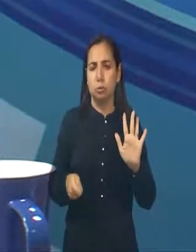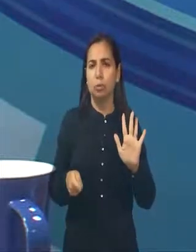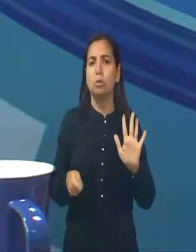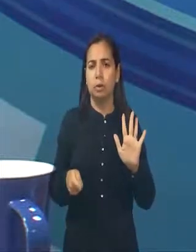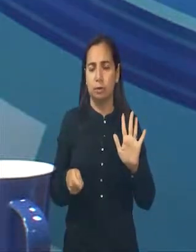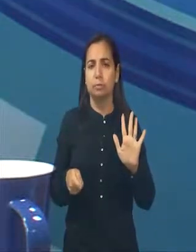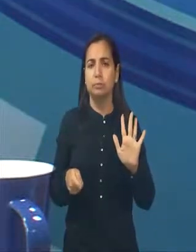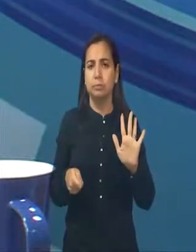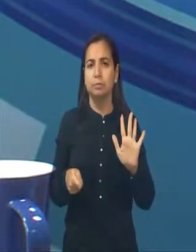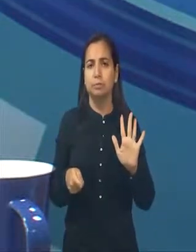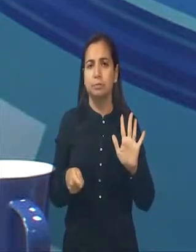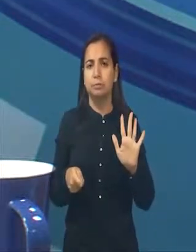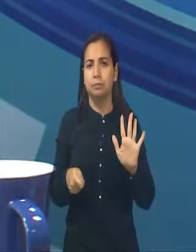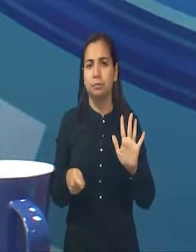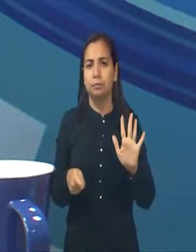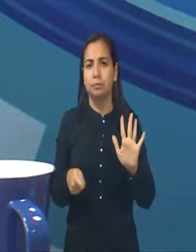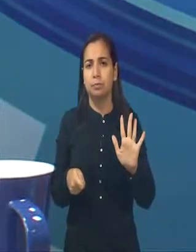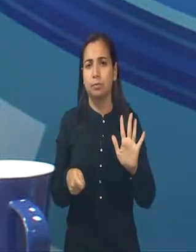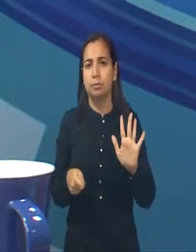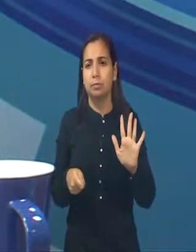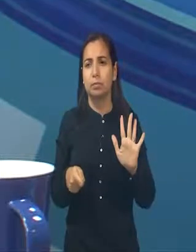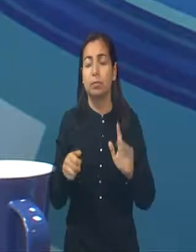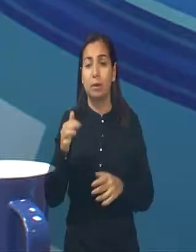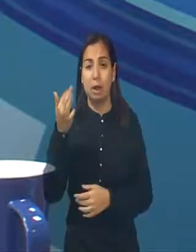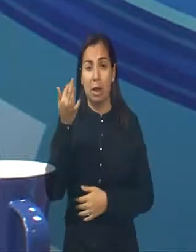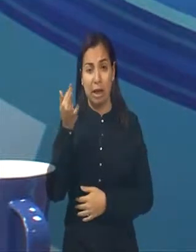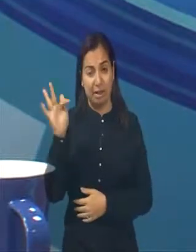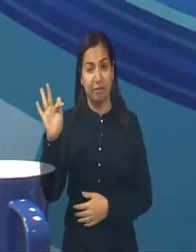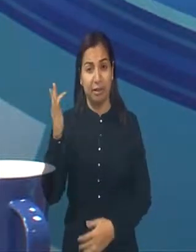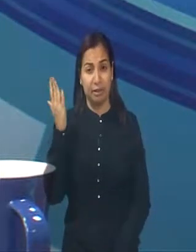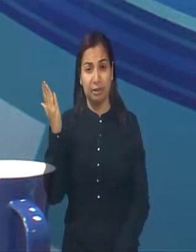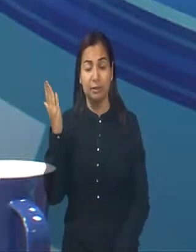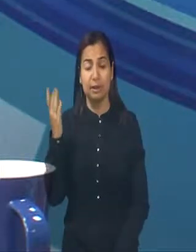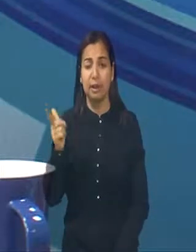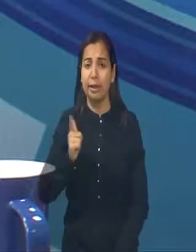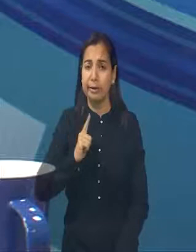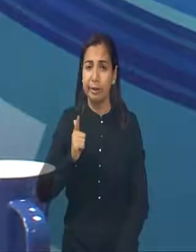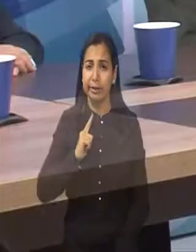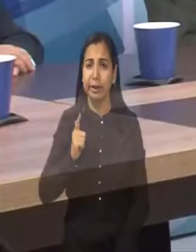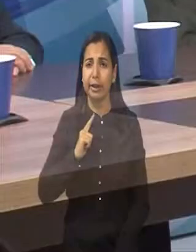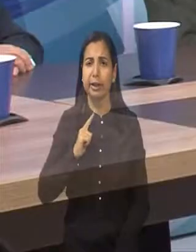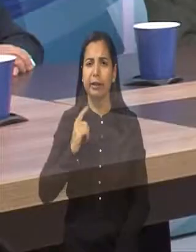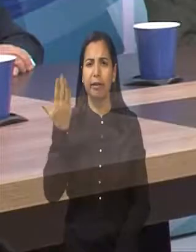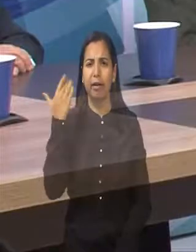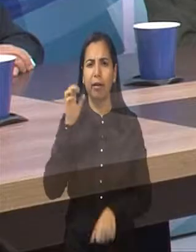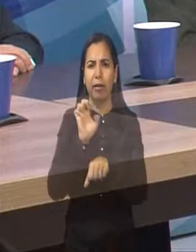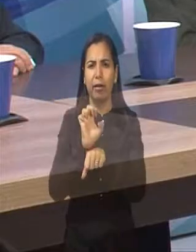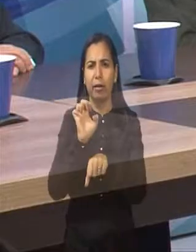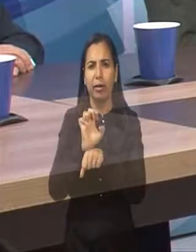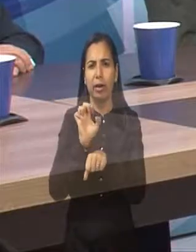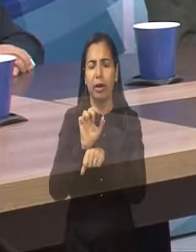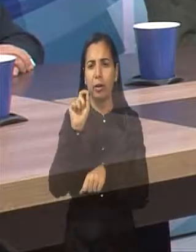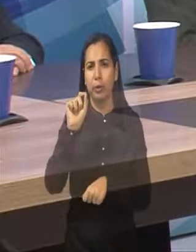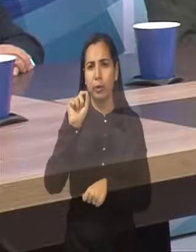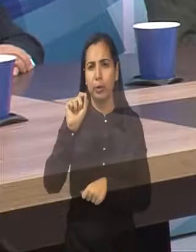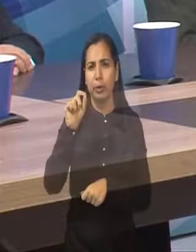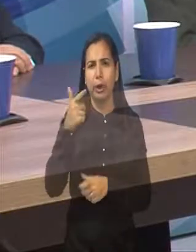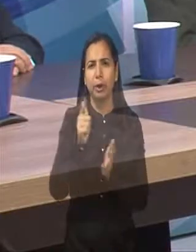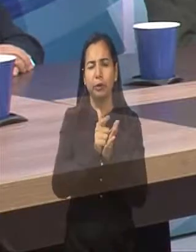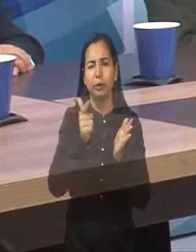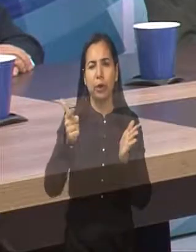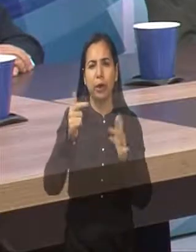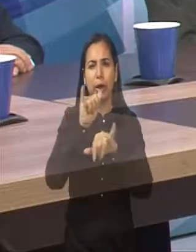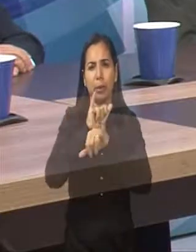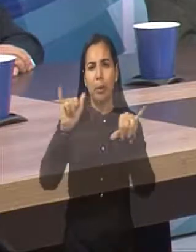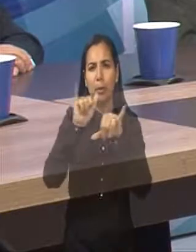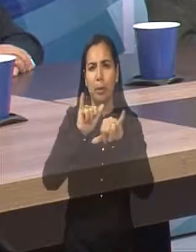garantias e direitos. A França mesmo passou, acho que ainda está, desde o atentado do jornal escandaloso lá